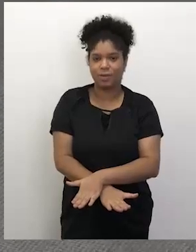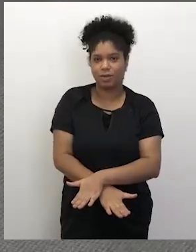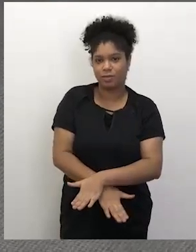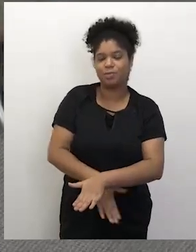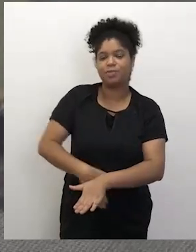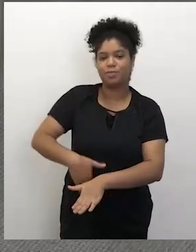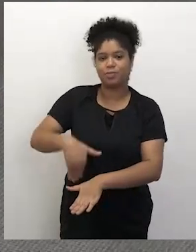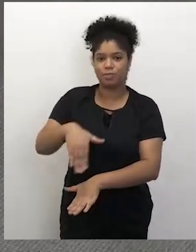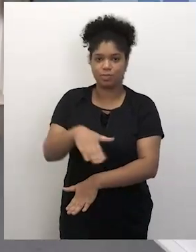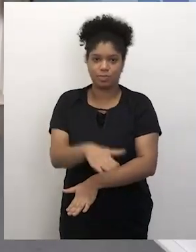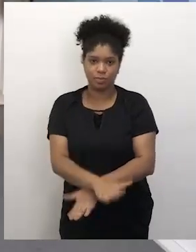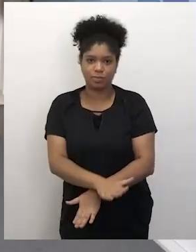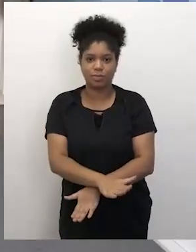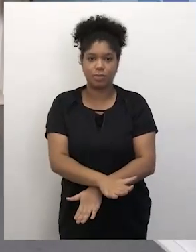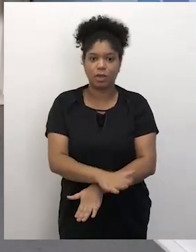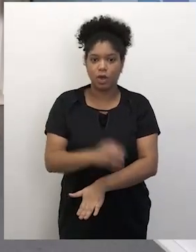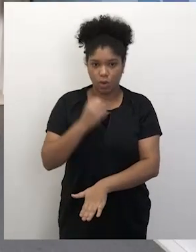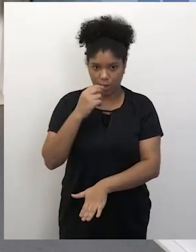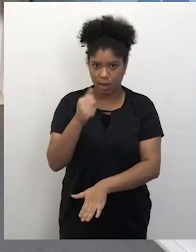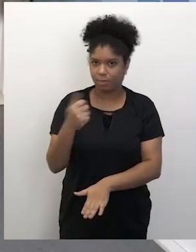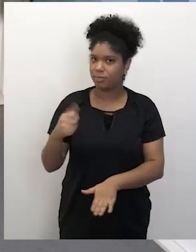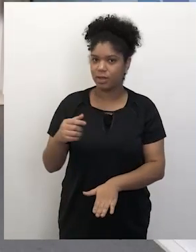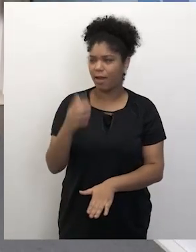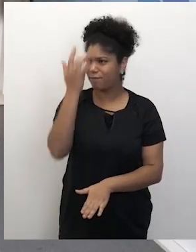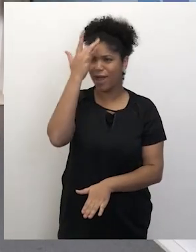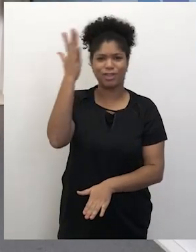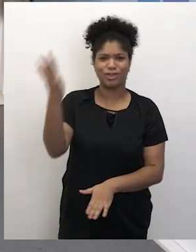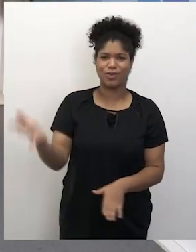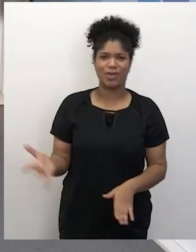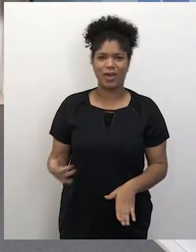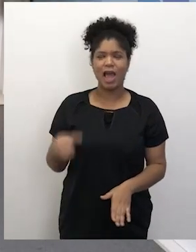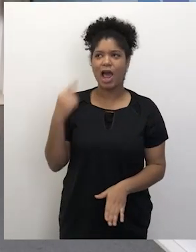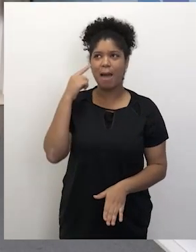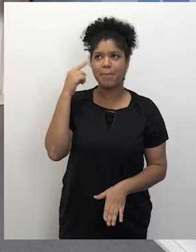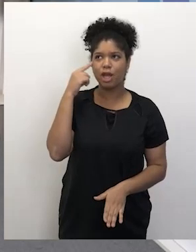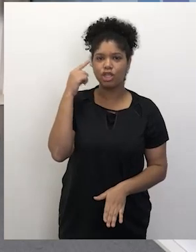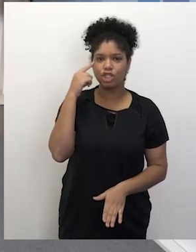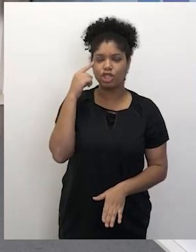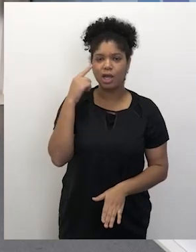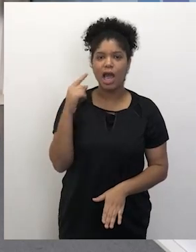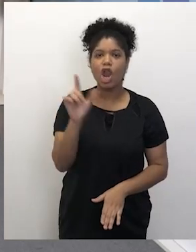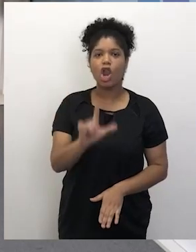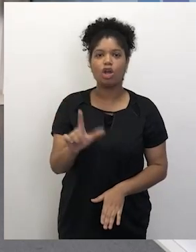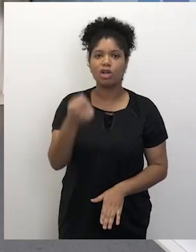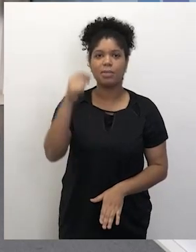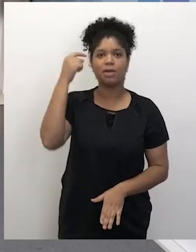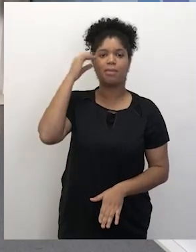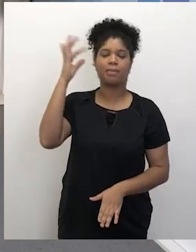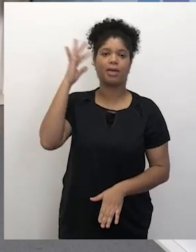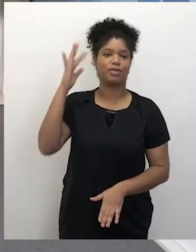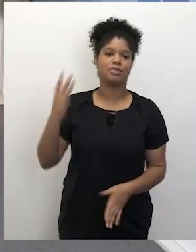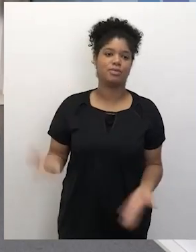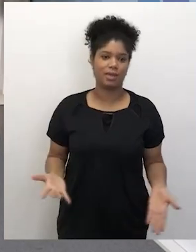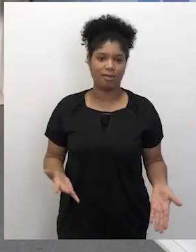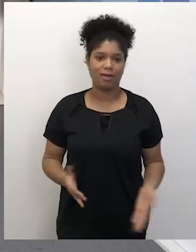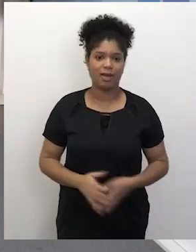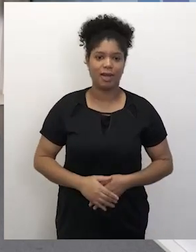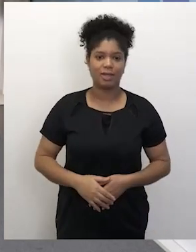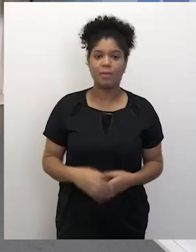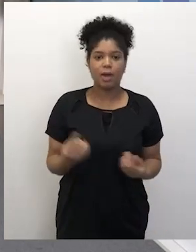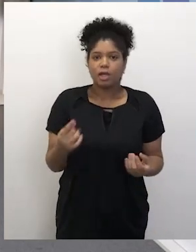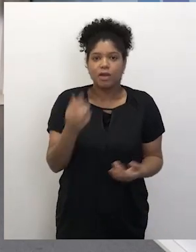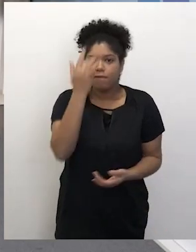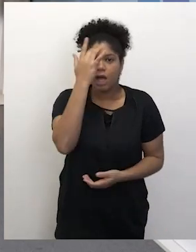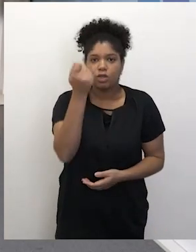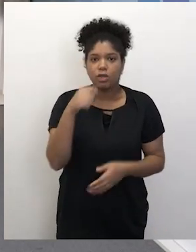Arrasta. Tá? Às vezes a gente tem que usar lógica na dança. Tranquilo. Porque a perna já pede pra que ela... Que... Porque assim, ó, como que se eu tô com a